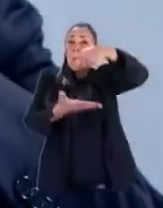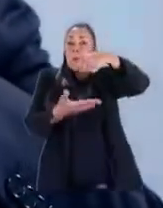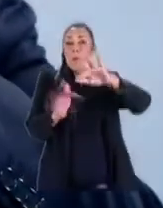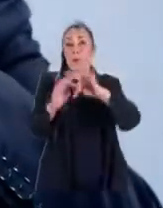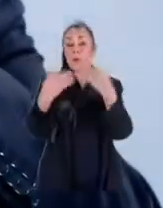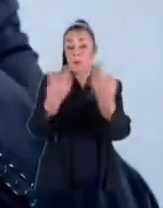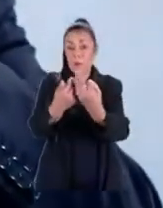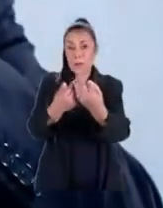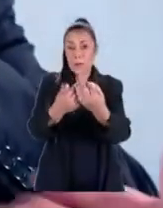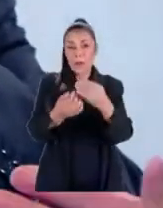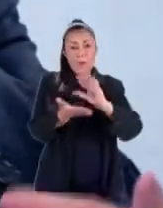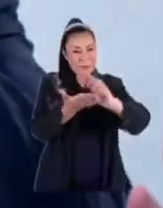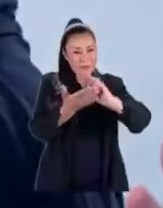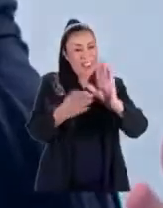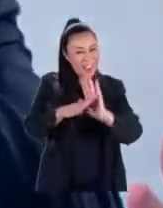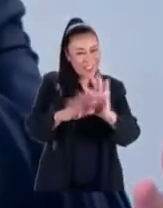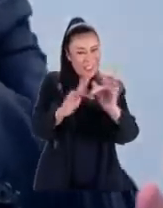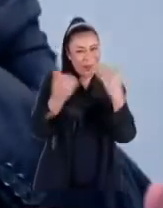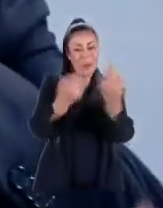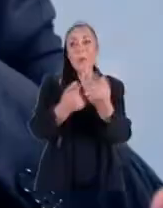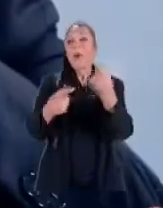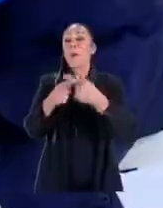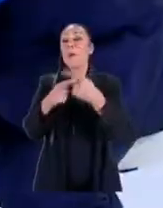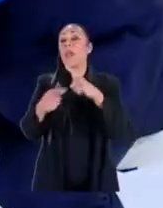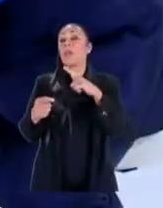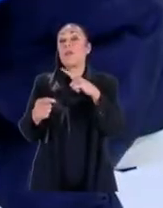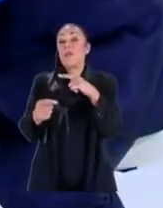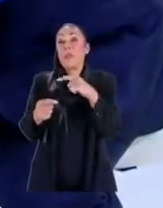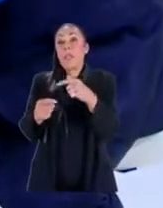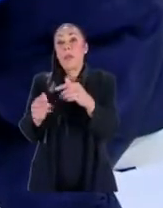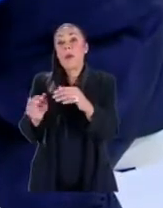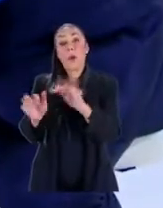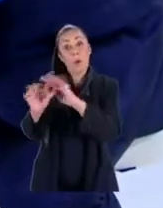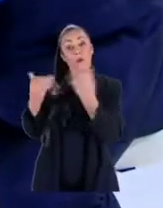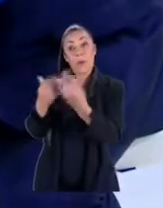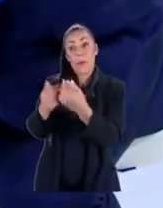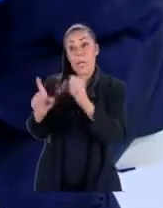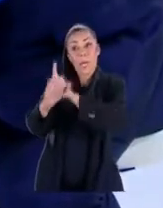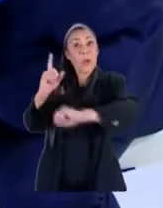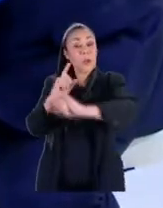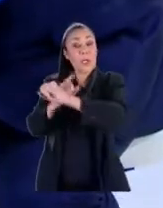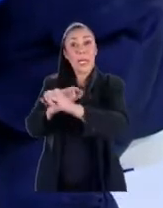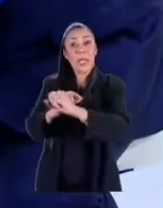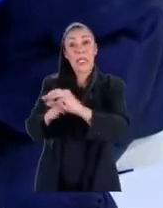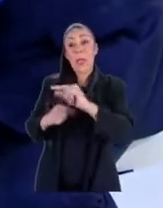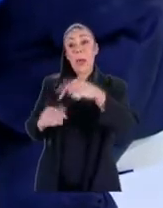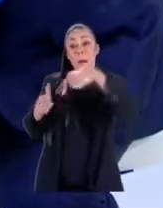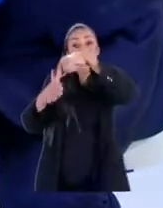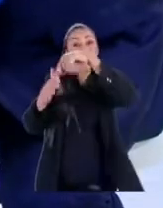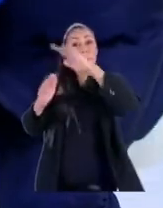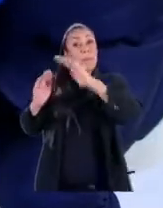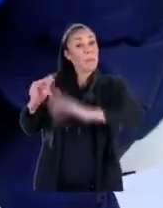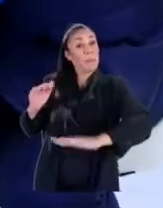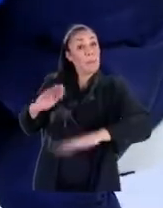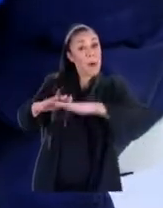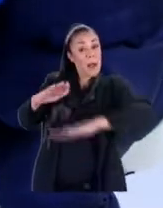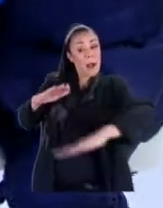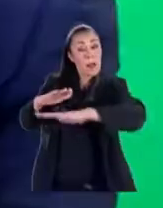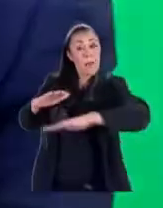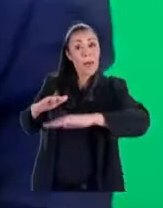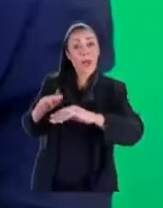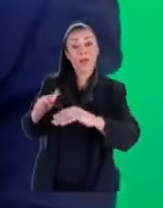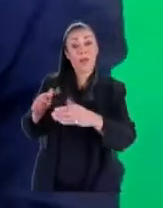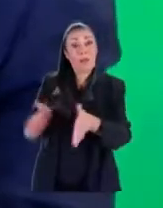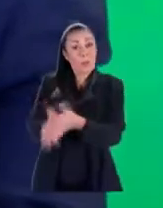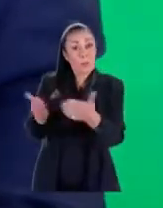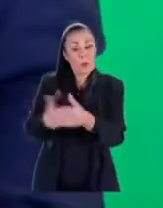da sociedade... Sim. Que estava abaixo da linha da pobreza. Foi um bom programa. Mas não foi o Bolsa Família que resolveu o problema, sim, não. Mas eu acho que o Bolsa Família...